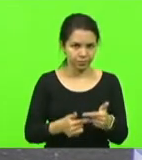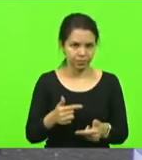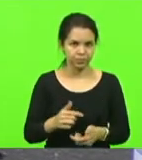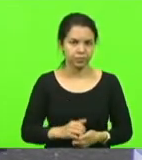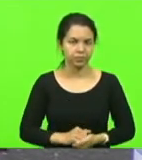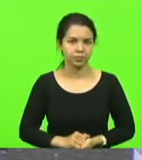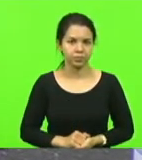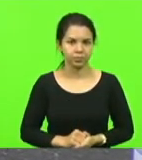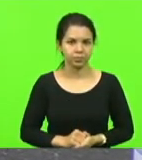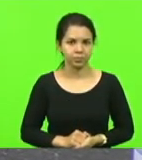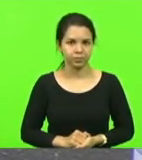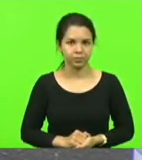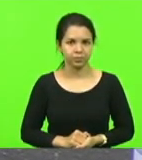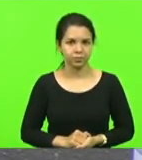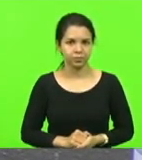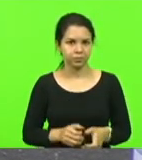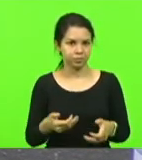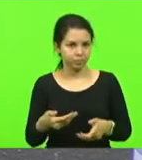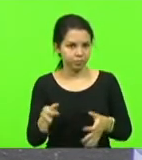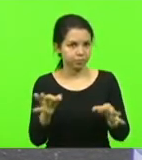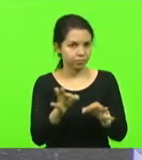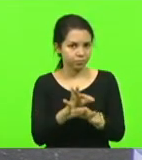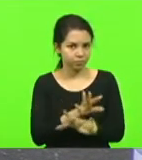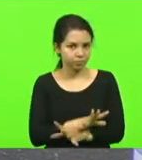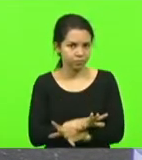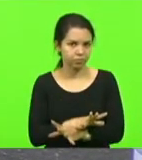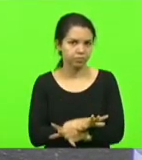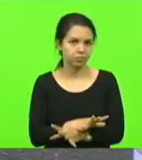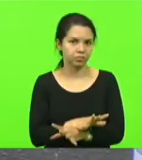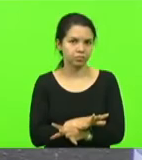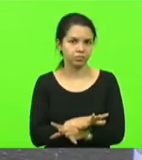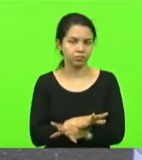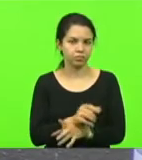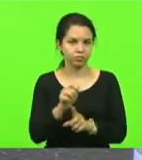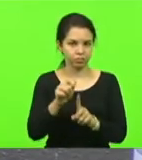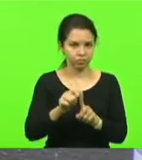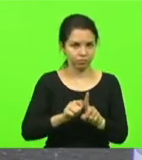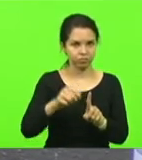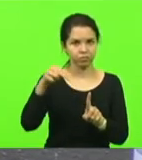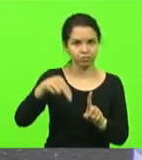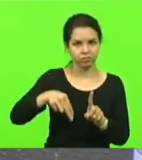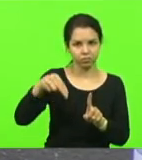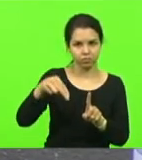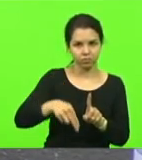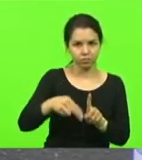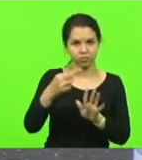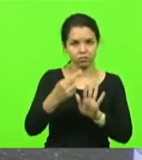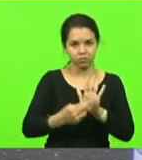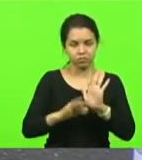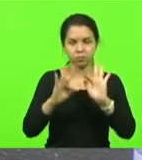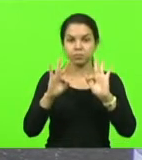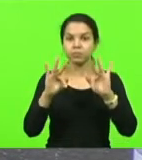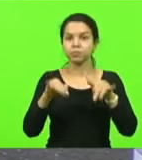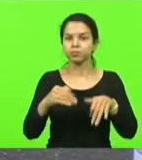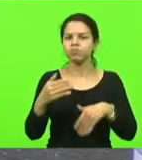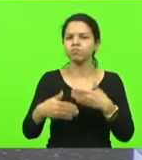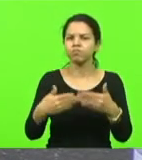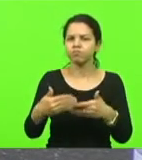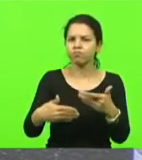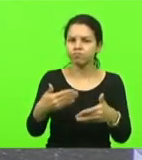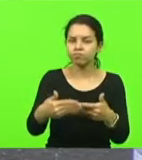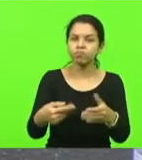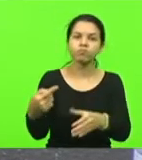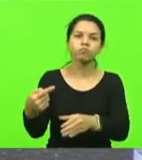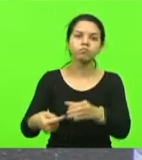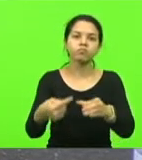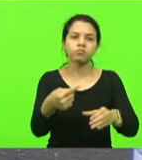que deve estar concluído no mês de novembro, o relatório final, e depois a tramitação nas